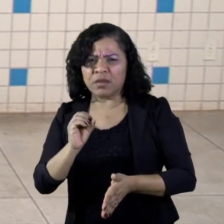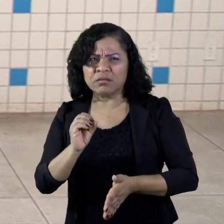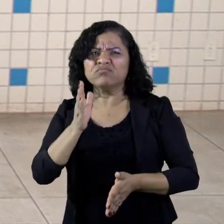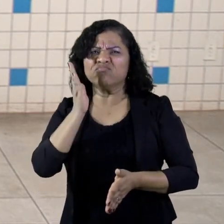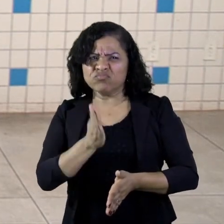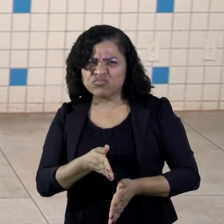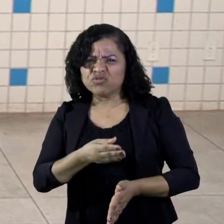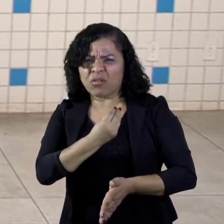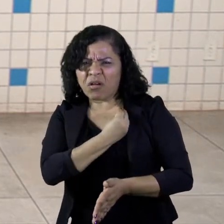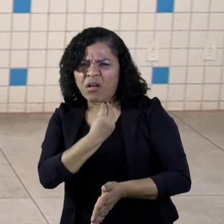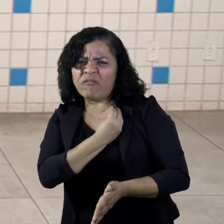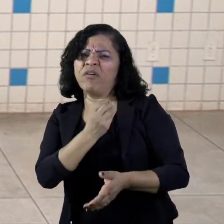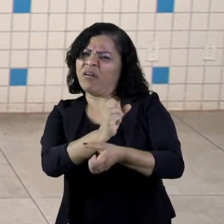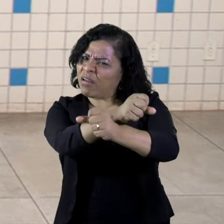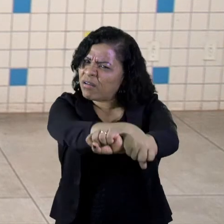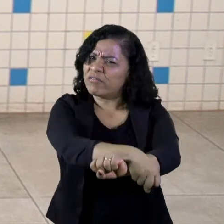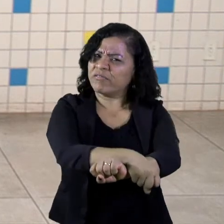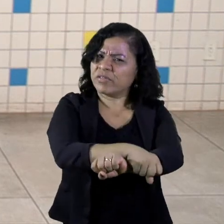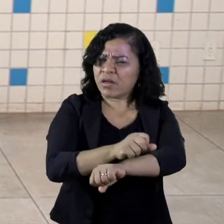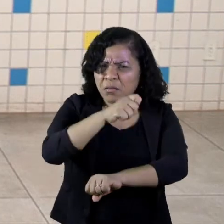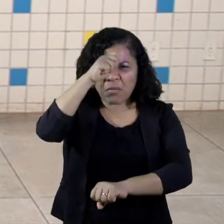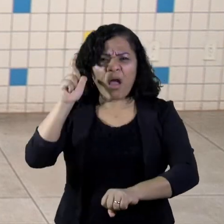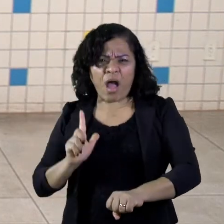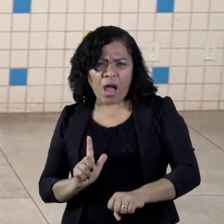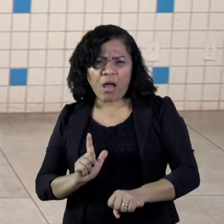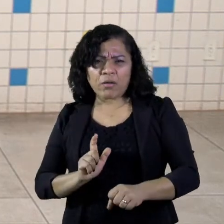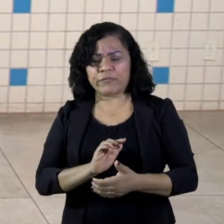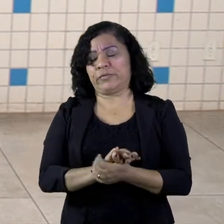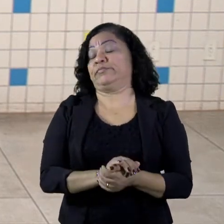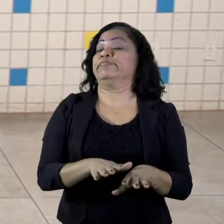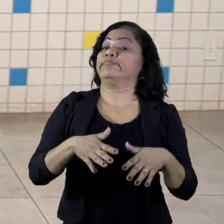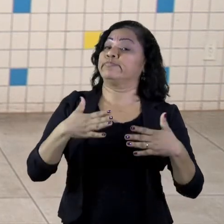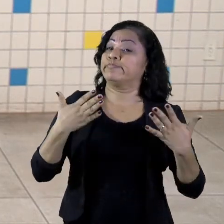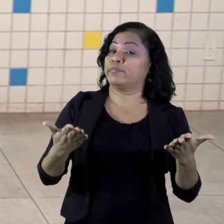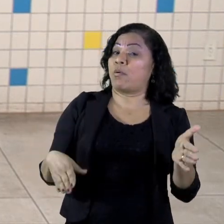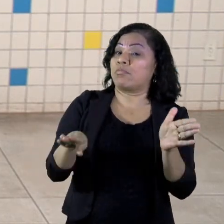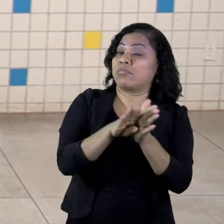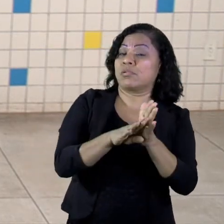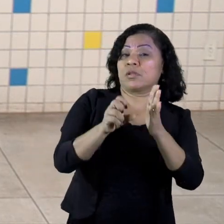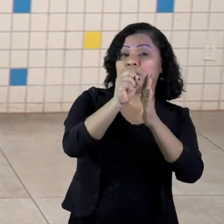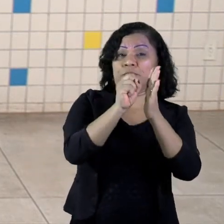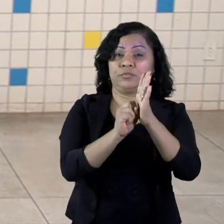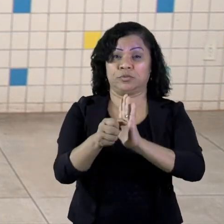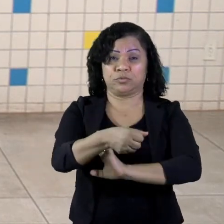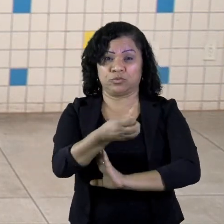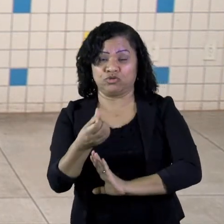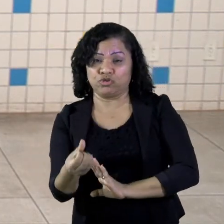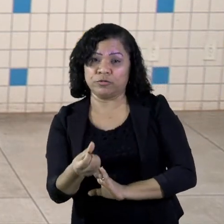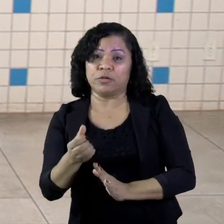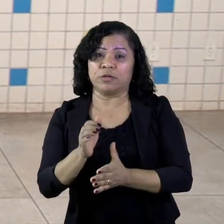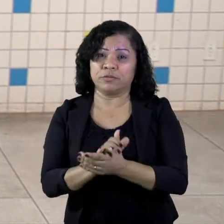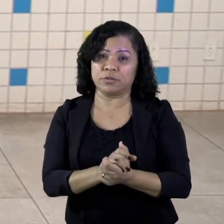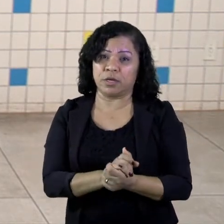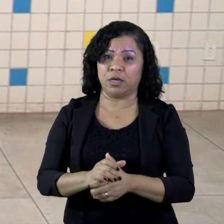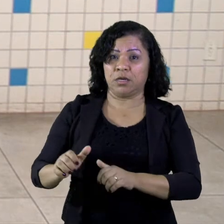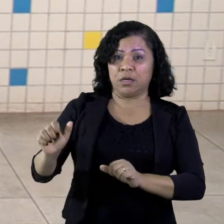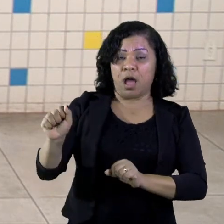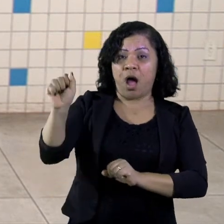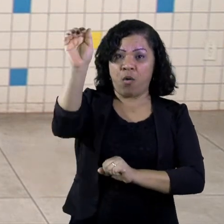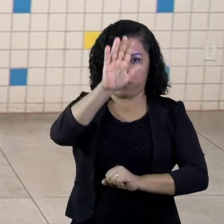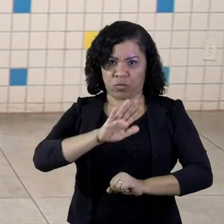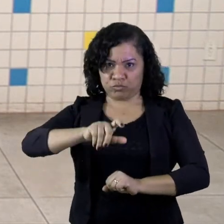África? Então, até o século XVI, o continente africano era habitado por diferentes